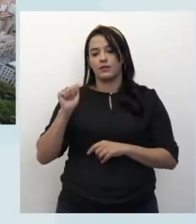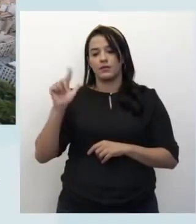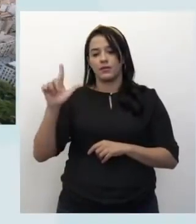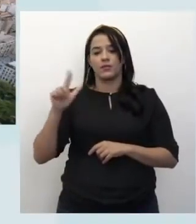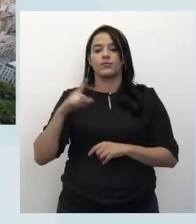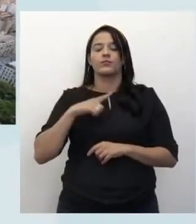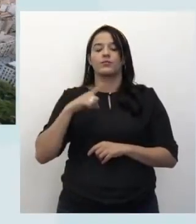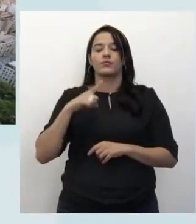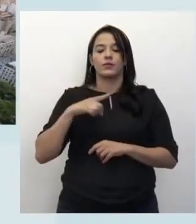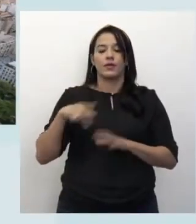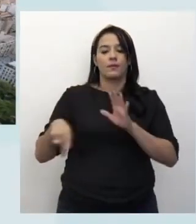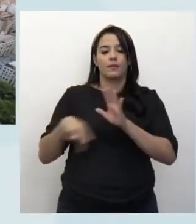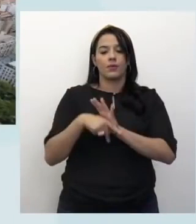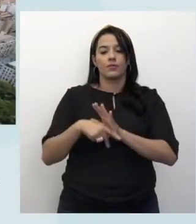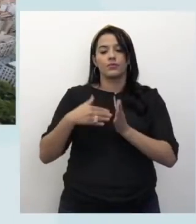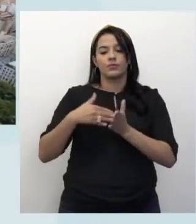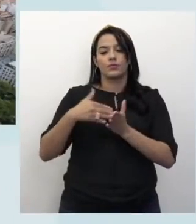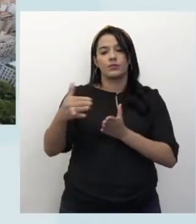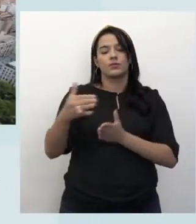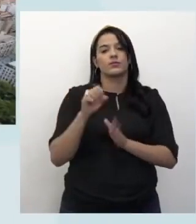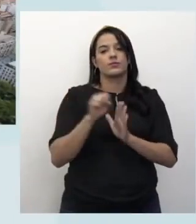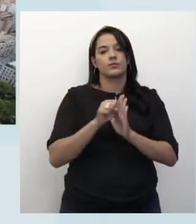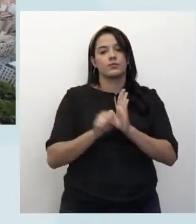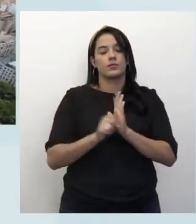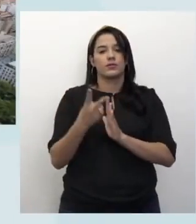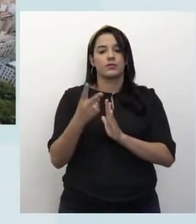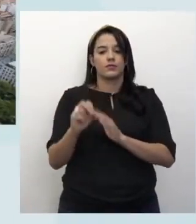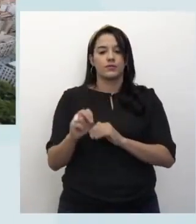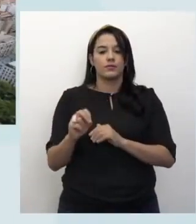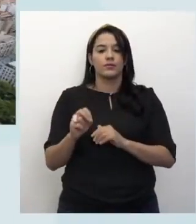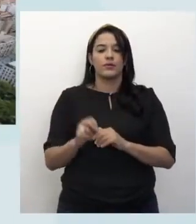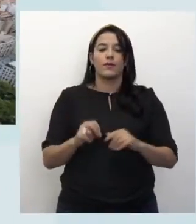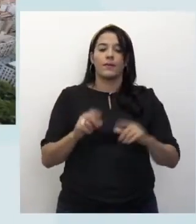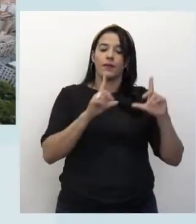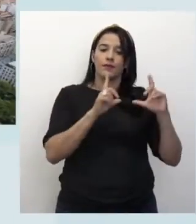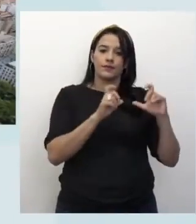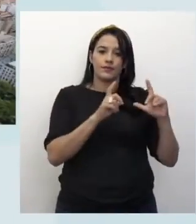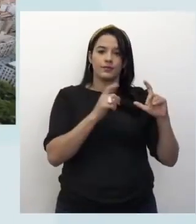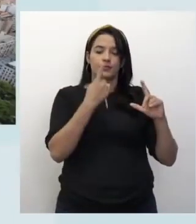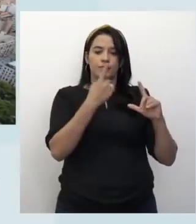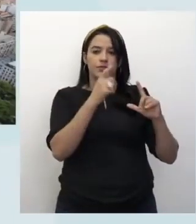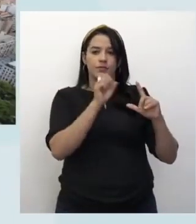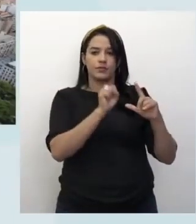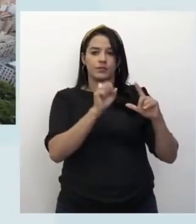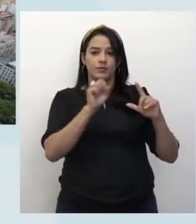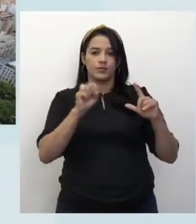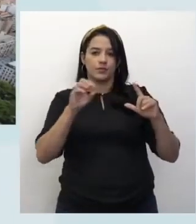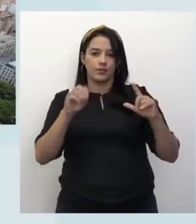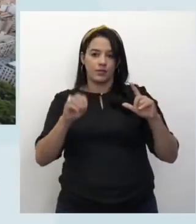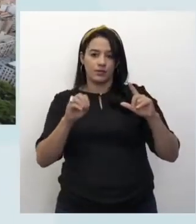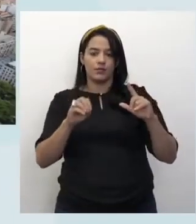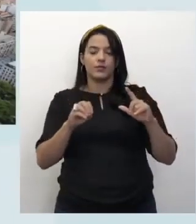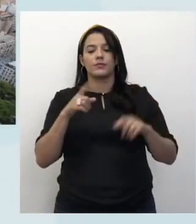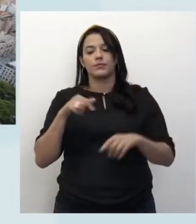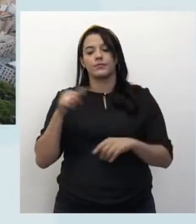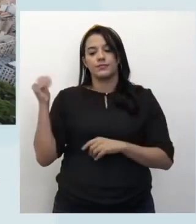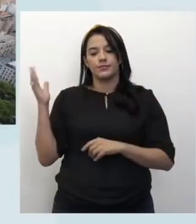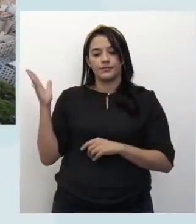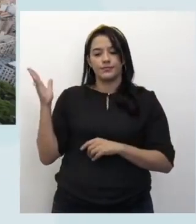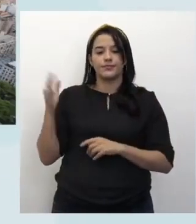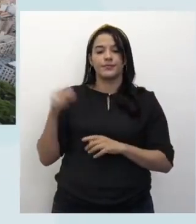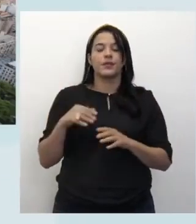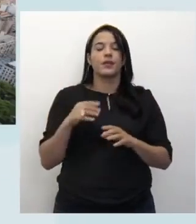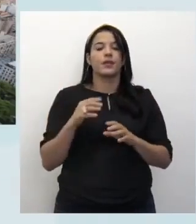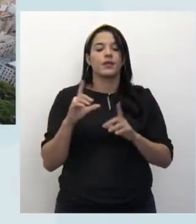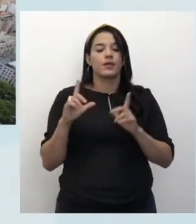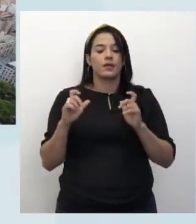início do século XX. Então a gente vê, né, com uma foto de 1888, né, com alguns prédios aí no seu entorno, né, nessa região